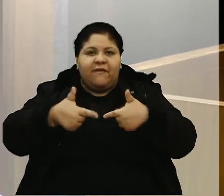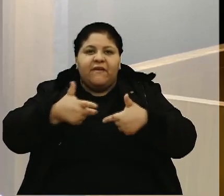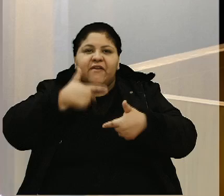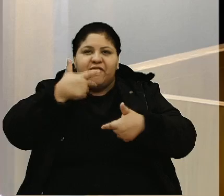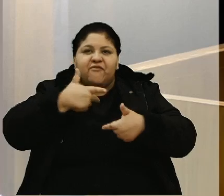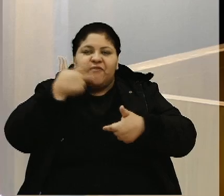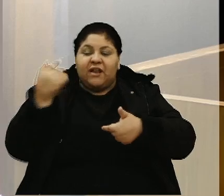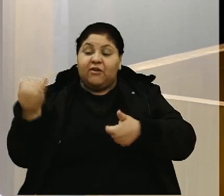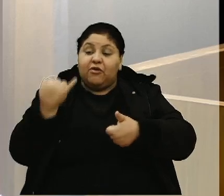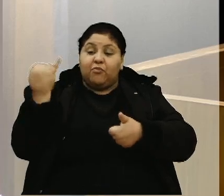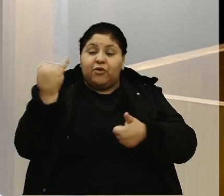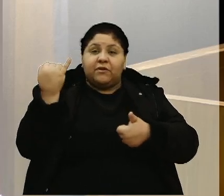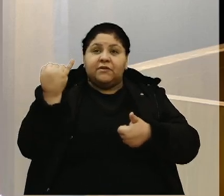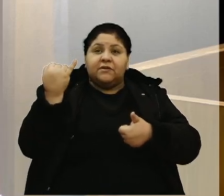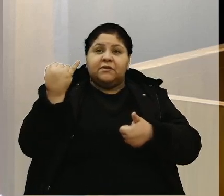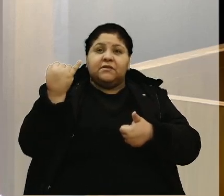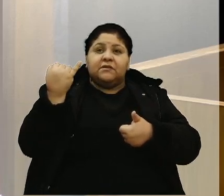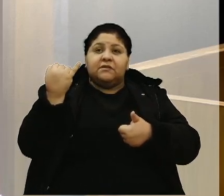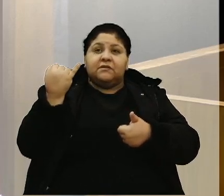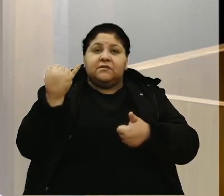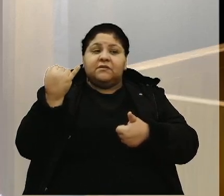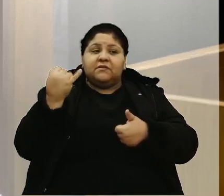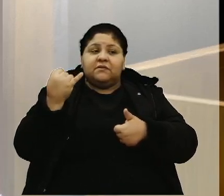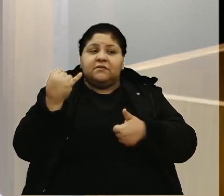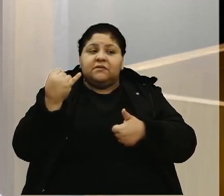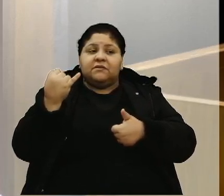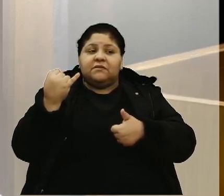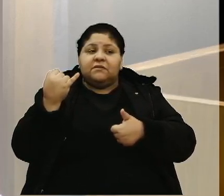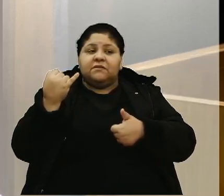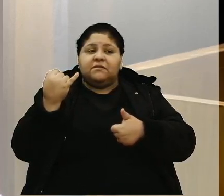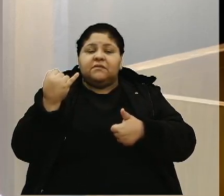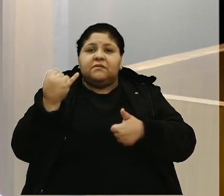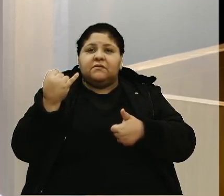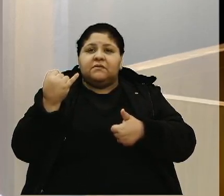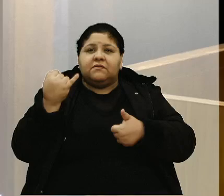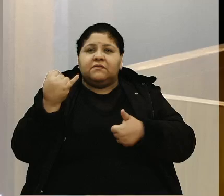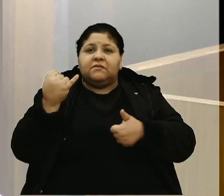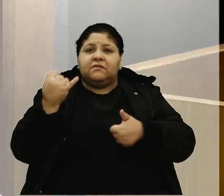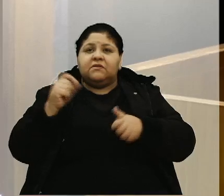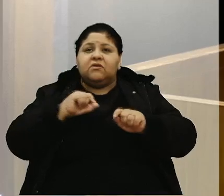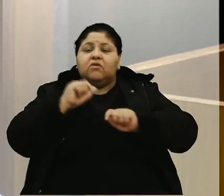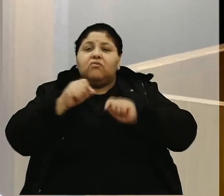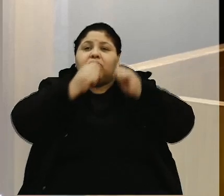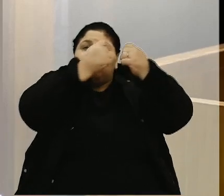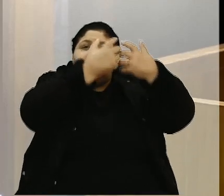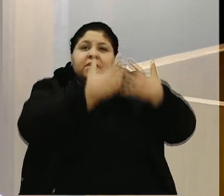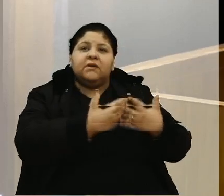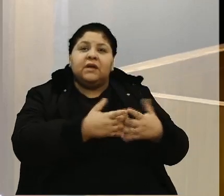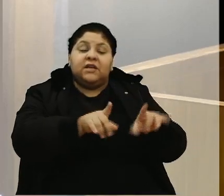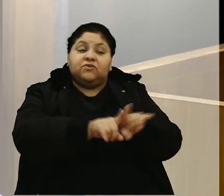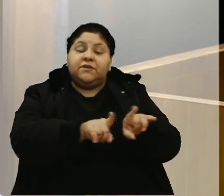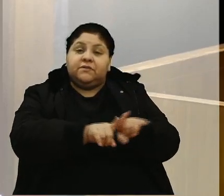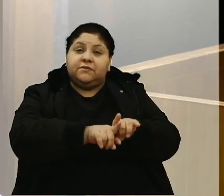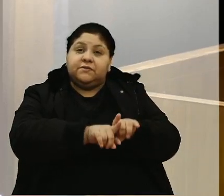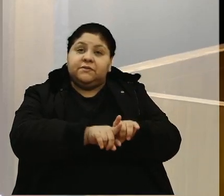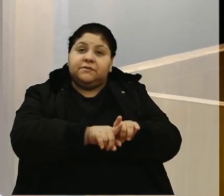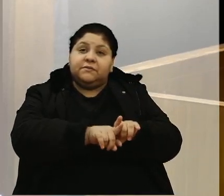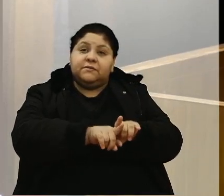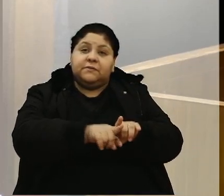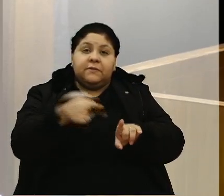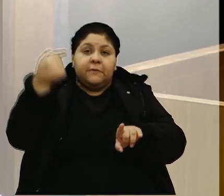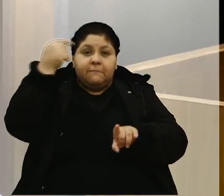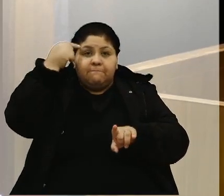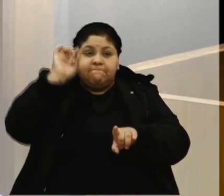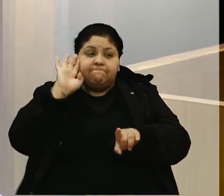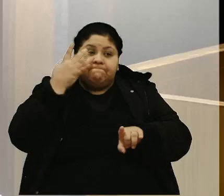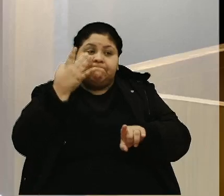a gente levante situações que são problemas, mas não fique aqui só apontando problemas, que a gente pense em soluções, né? Então,